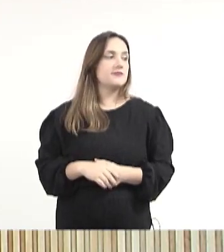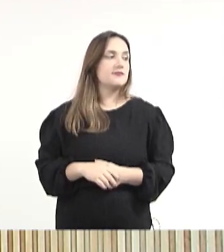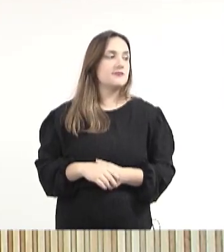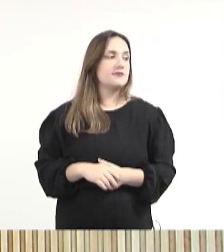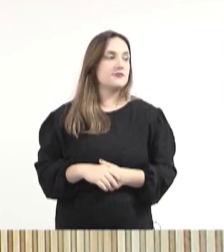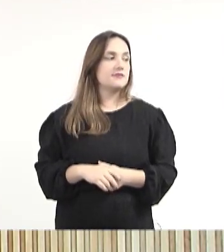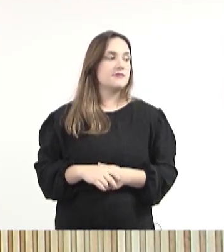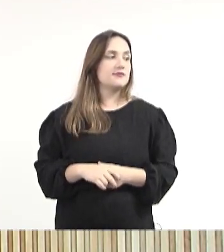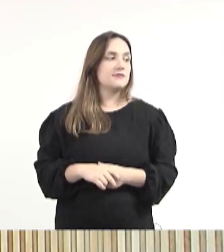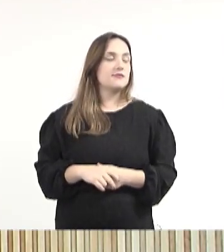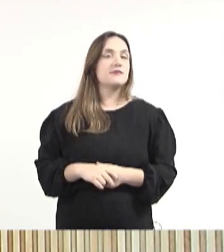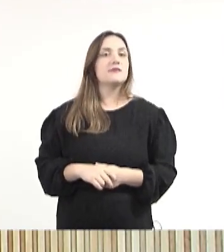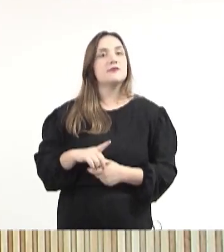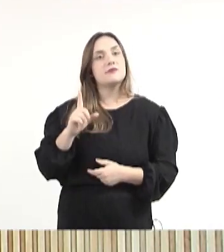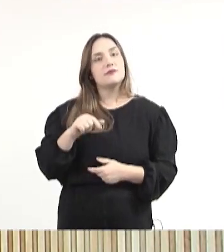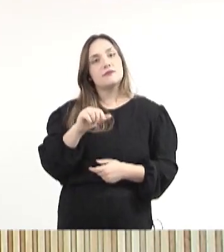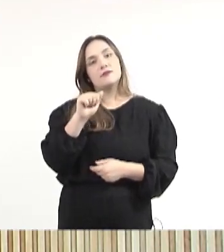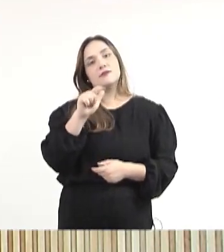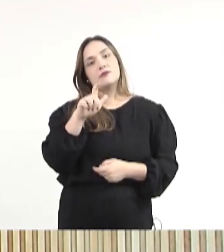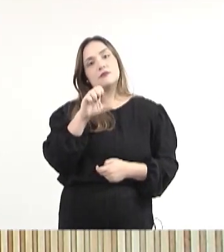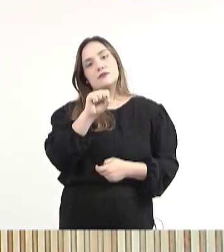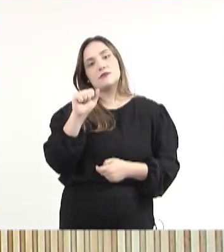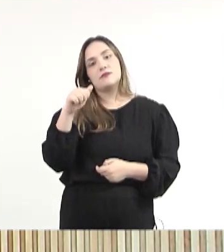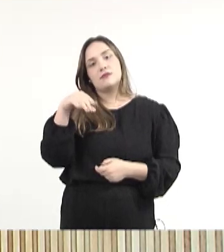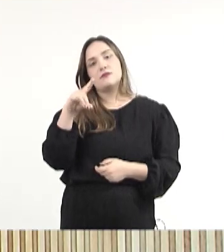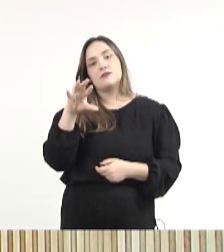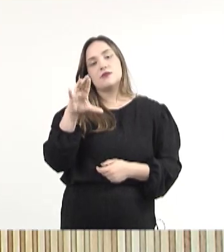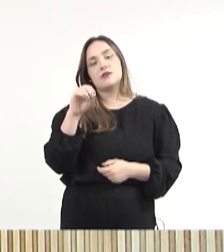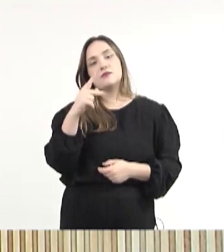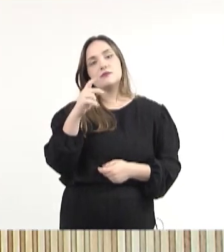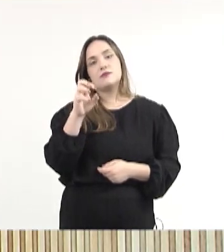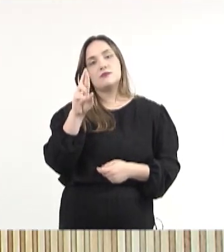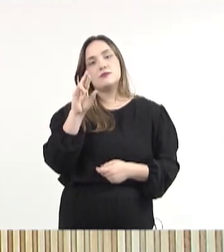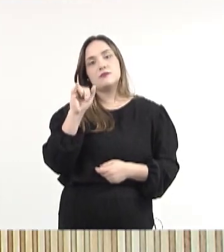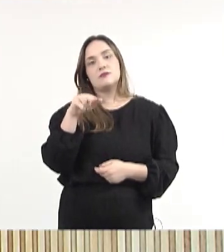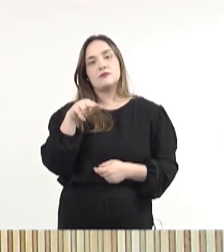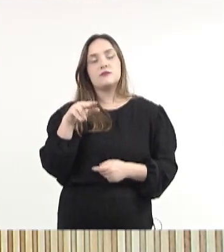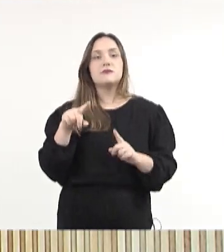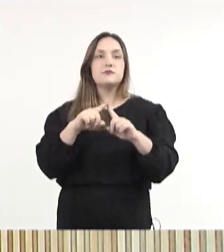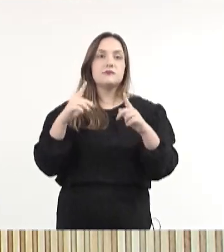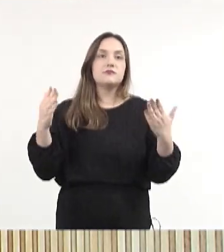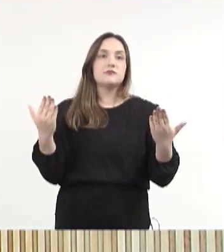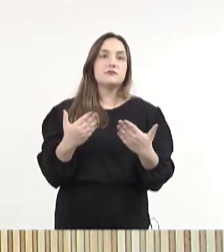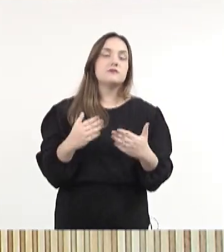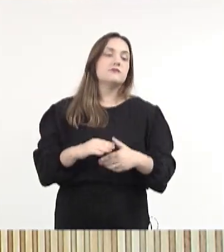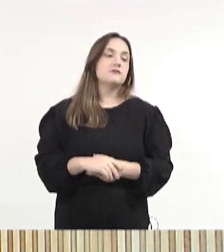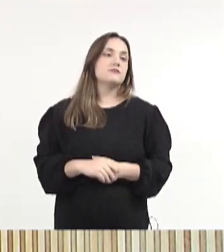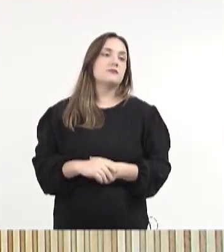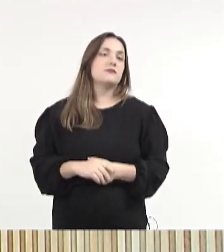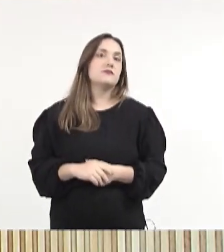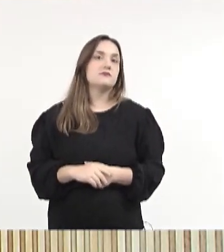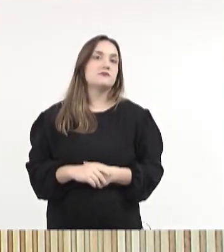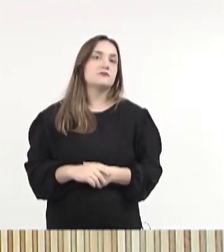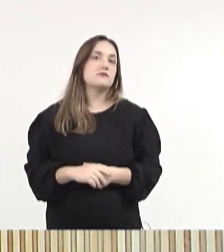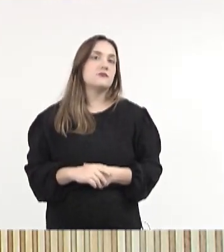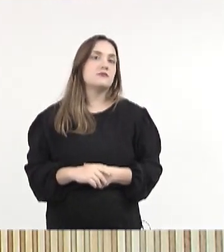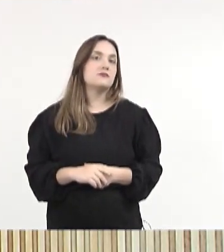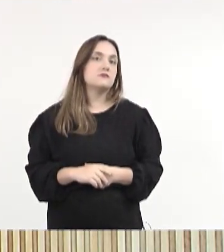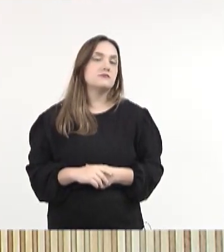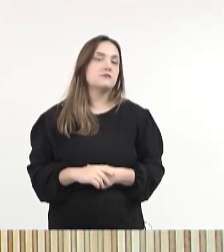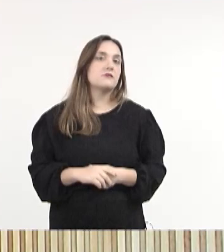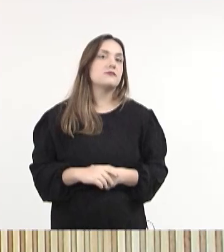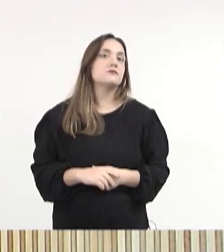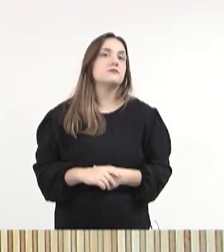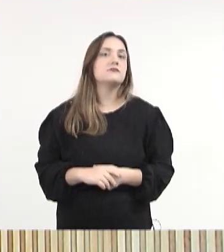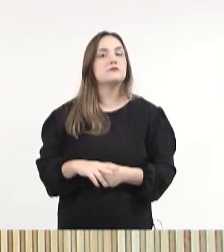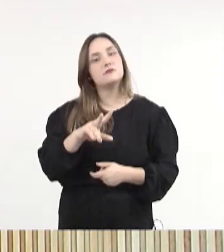TV Alemes, o Alessandro Perim. Mas hoje, em especial, a gente vai mostrar um pouquinho as caras também, eu queria agradecer a